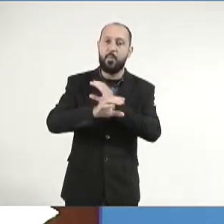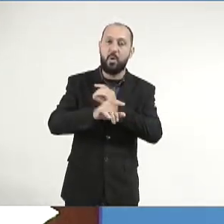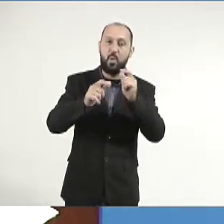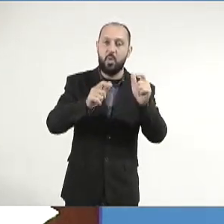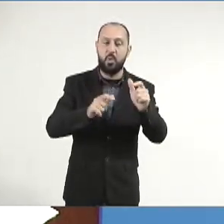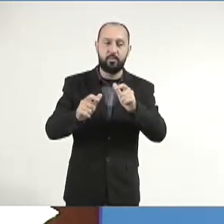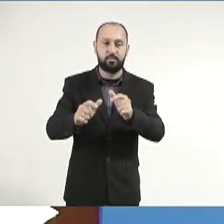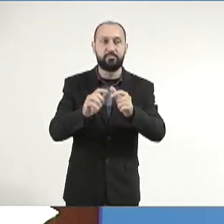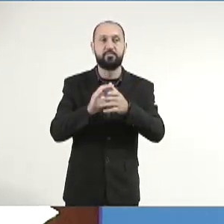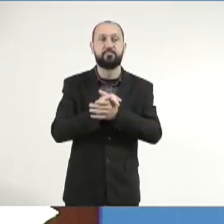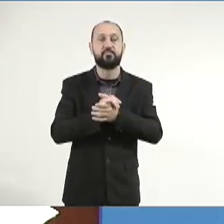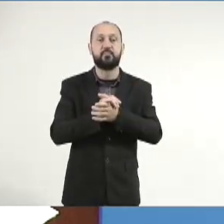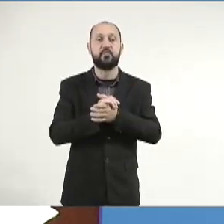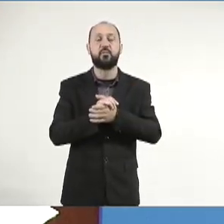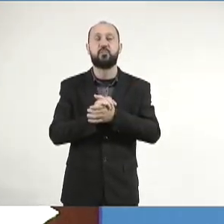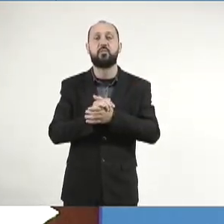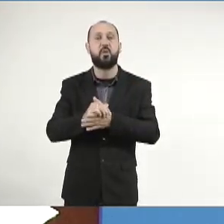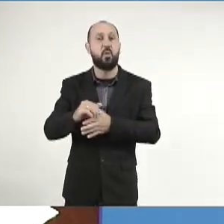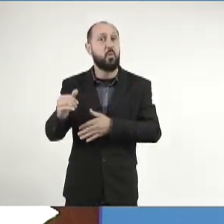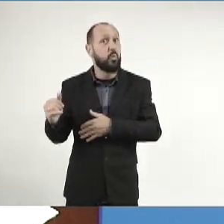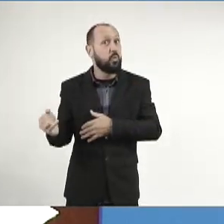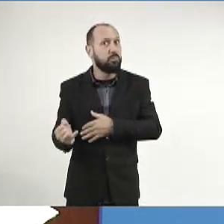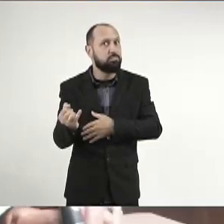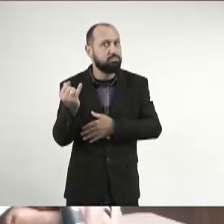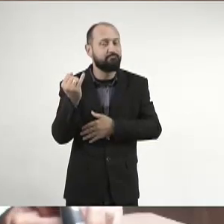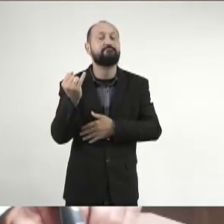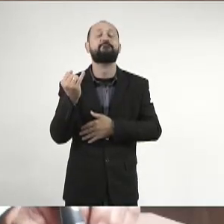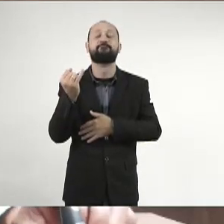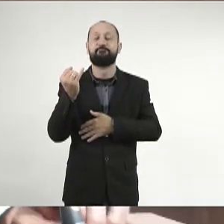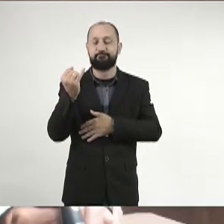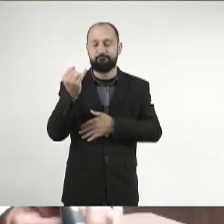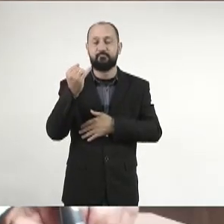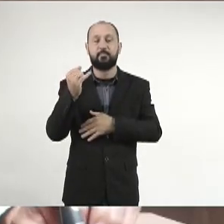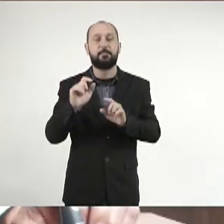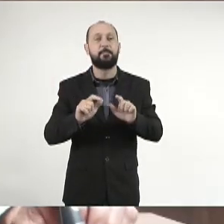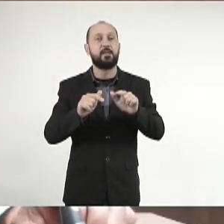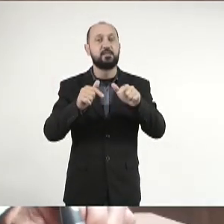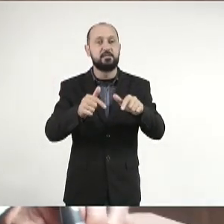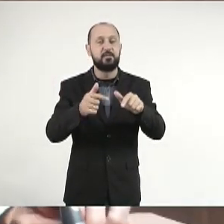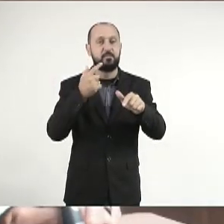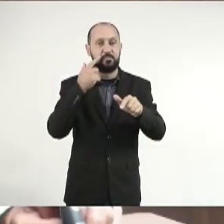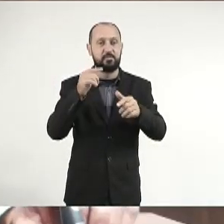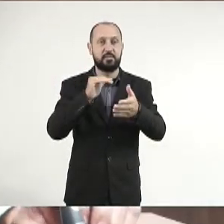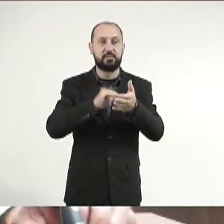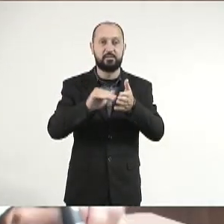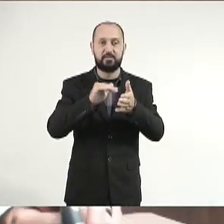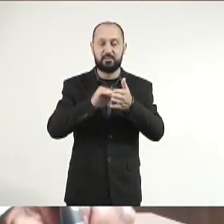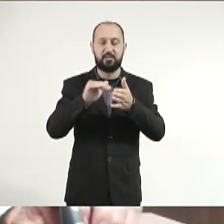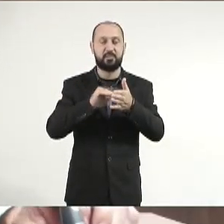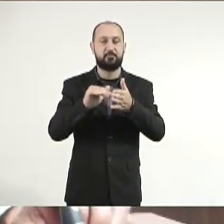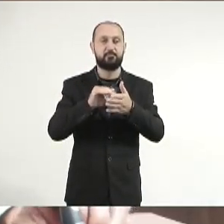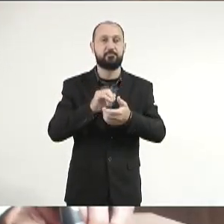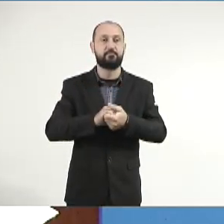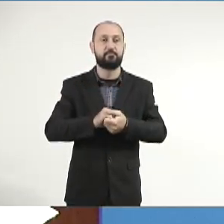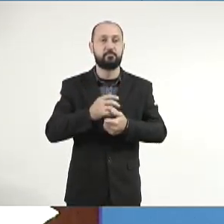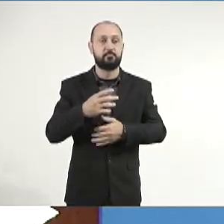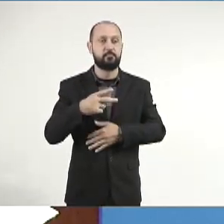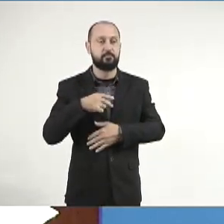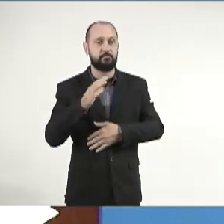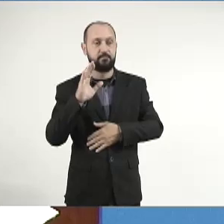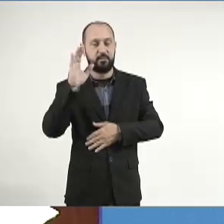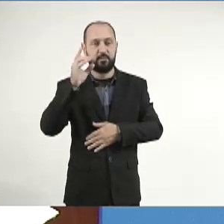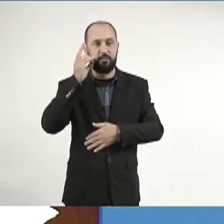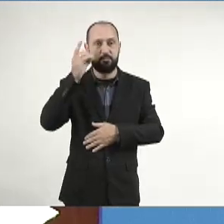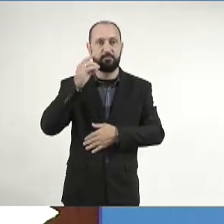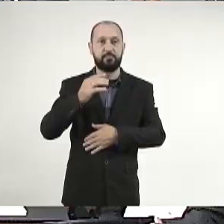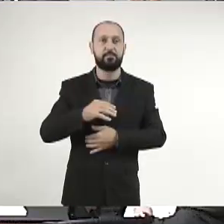sem lei, foi fundamental, é fundamental essa ação da Secretaria de Segurança Pública. Uma parte. Pois não,